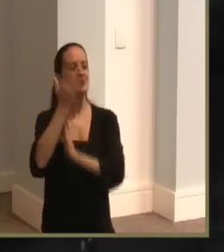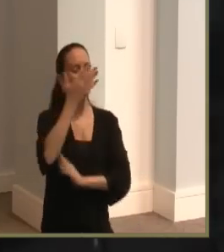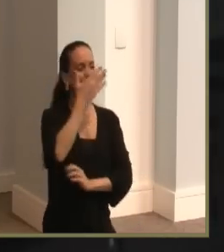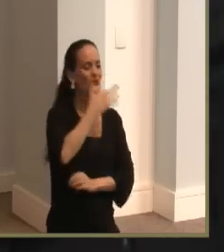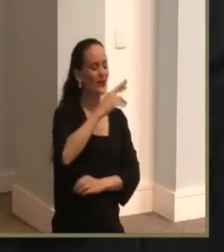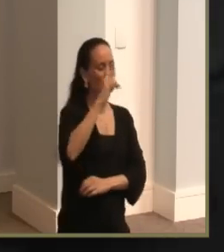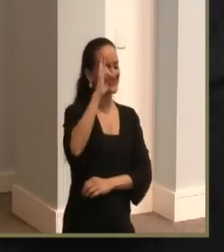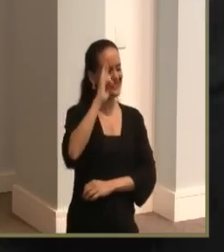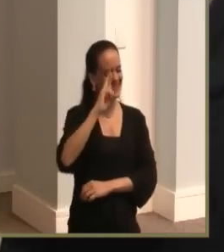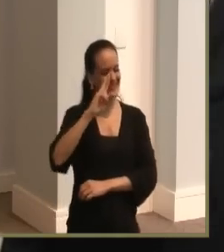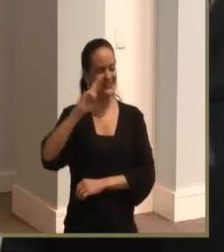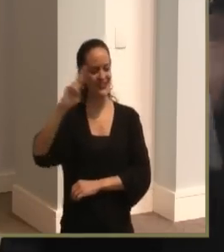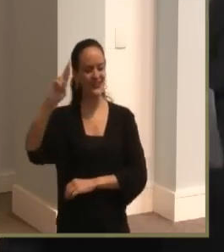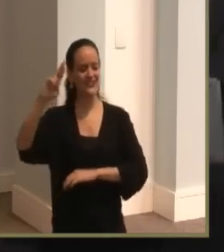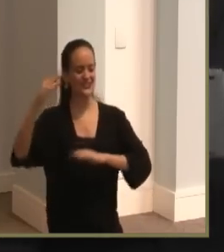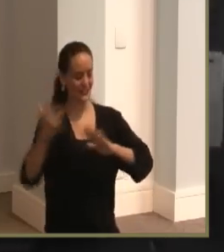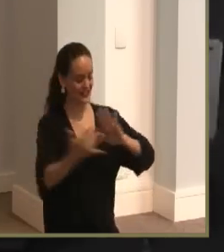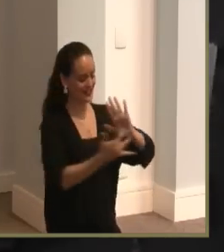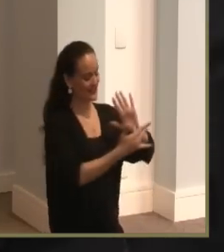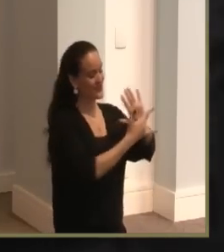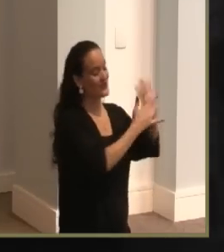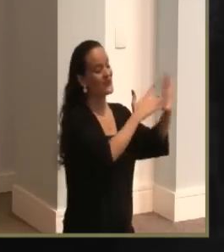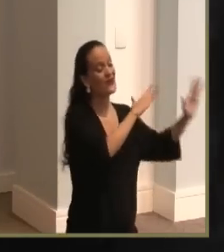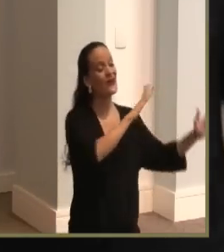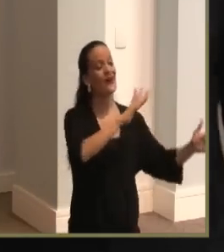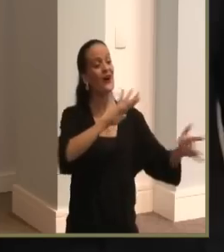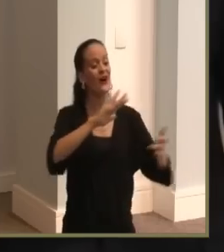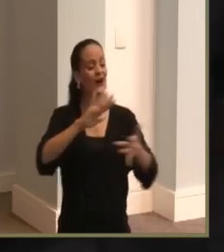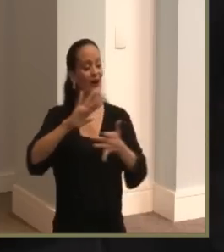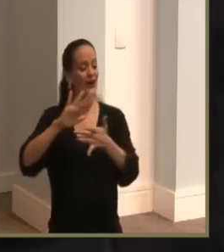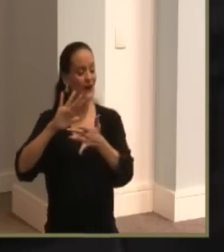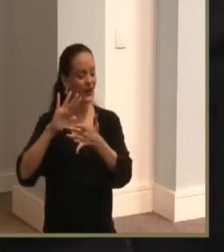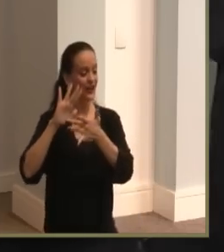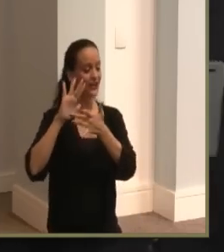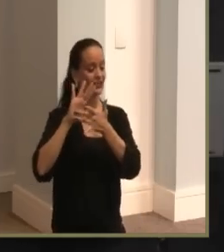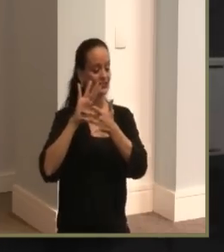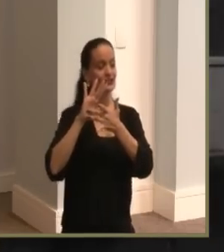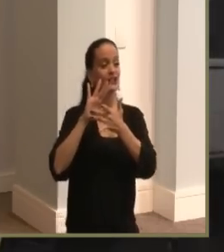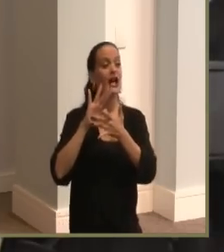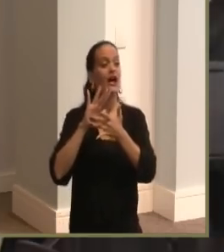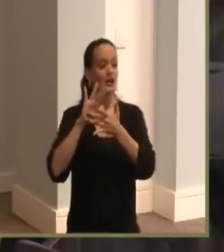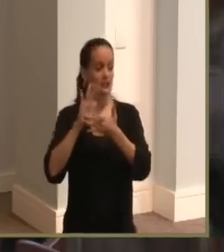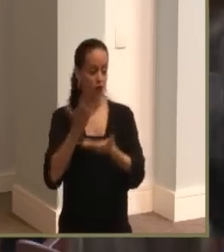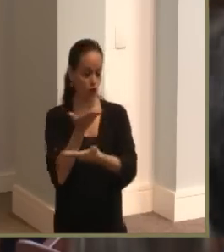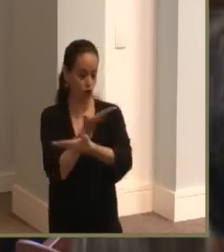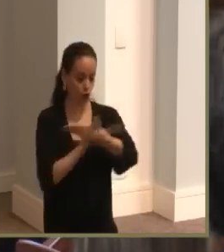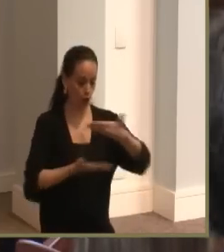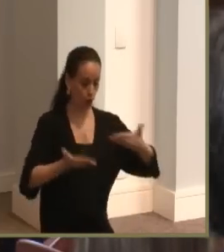Thank you.